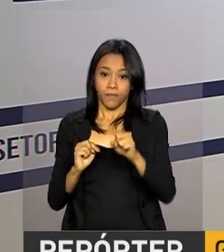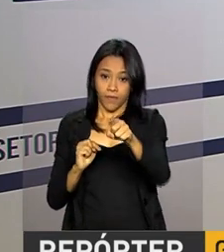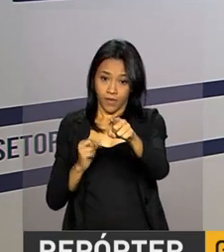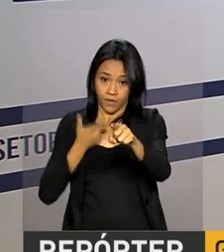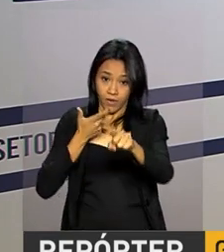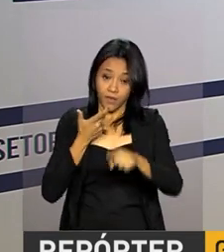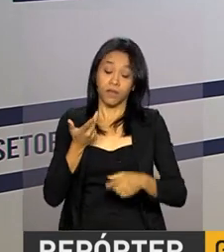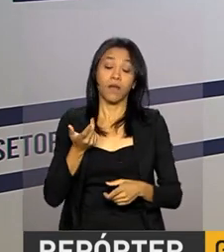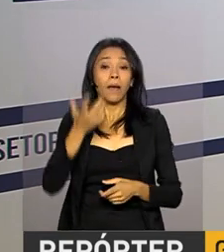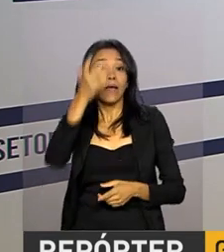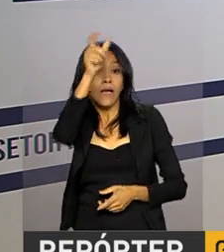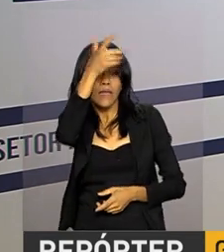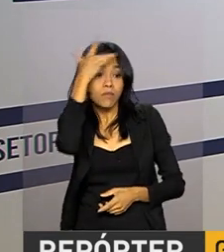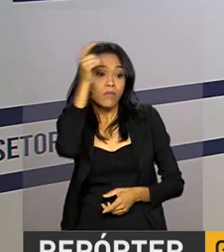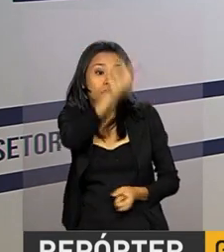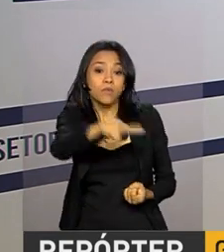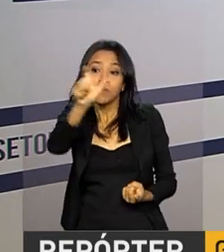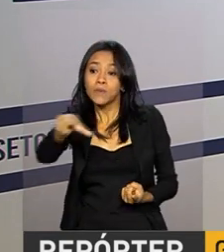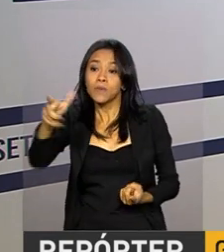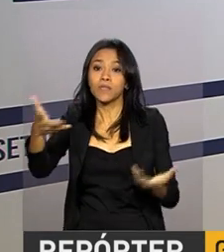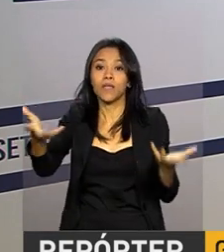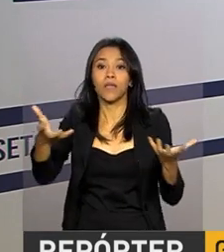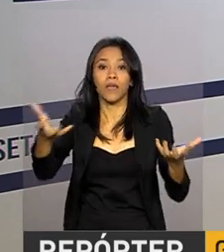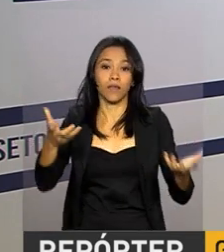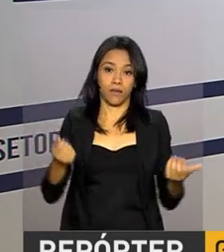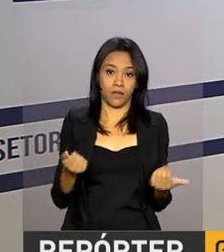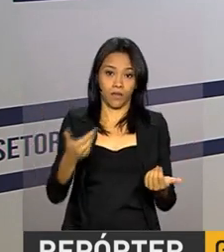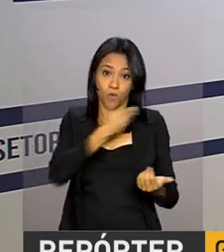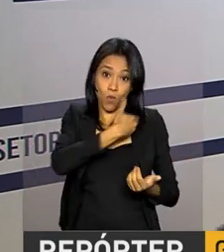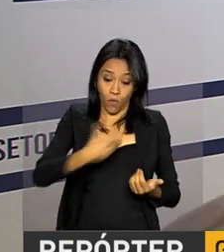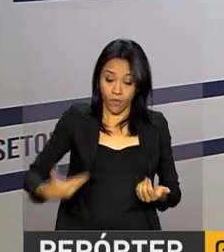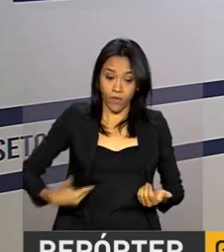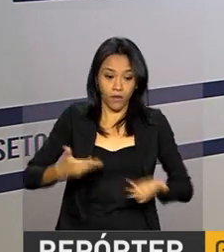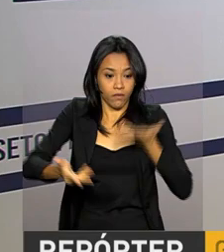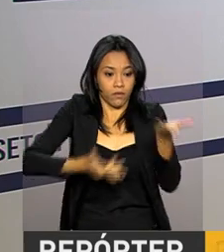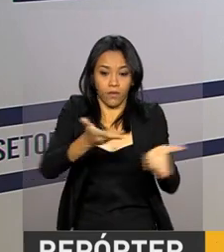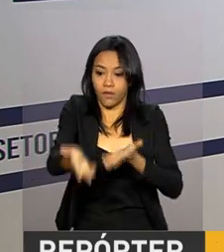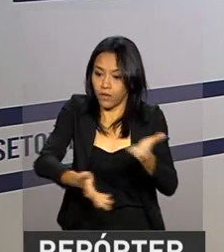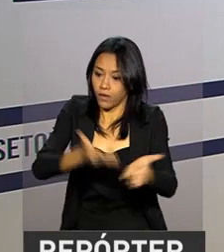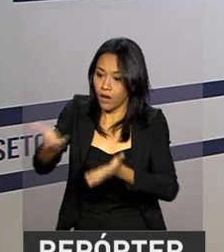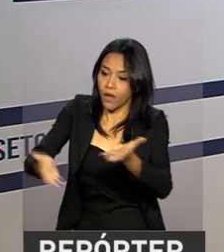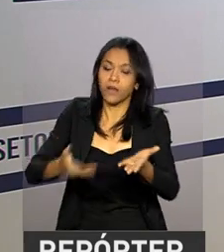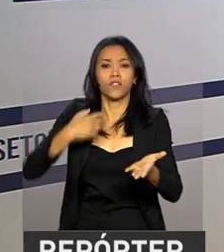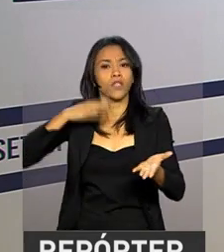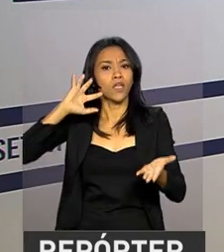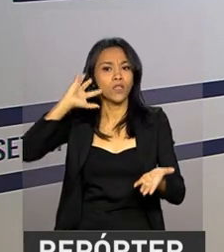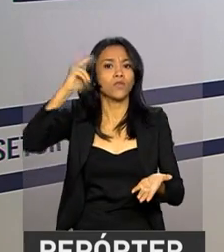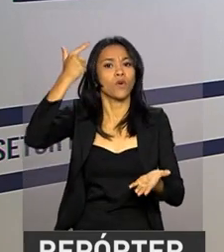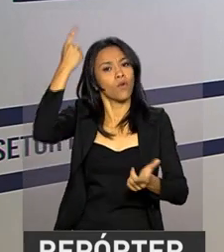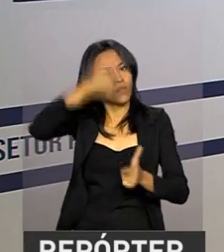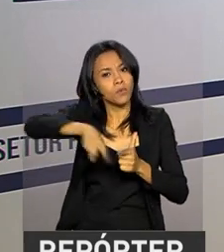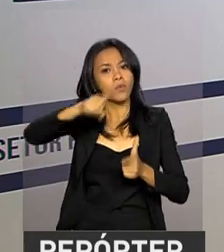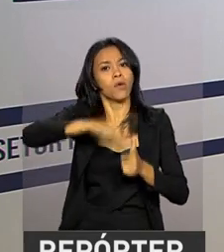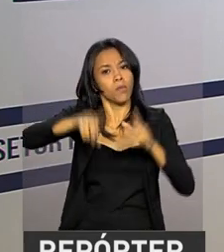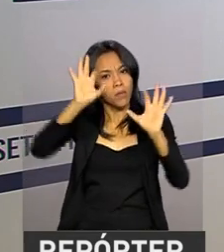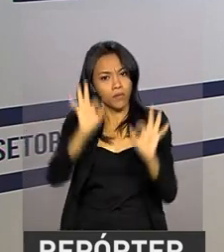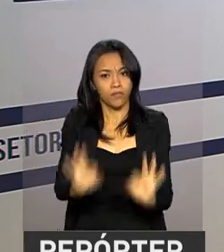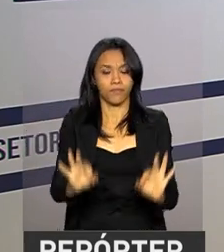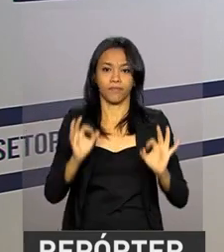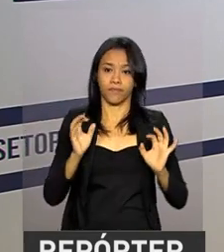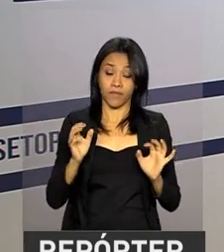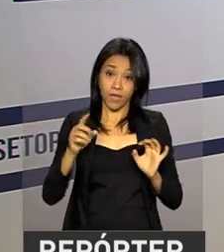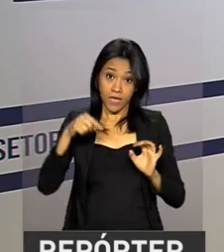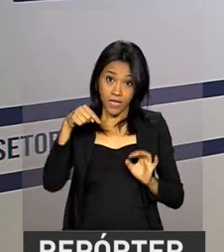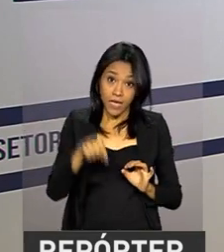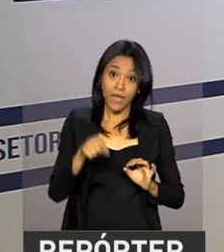quer e deseja e precisa que o governo trate ele com um foco nos seus problemas de verdade e resolve os problemas de forma efetiva. E a